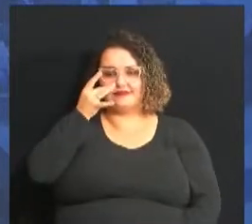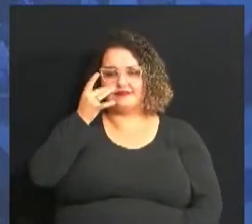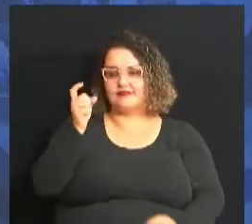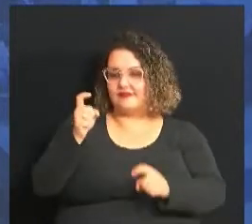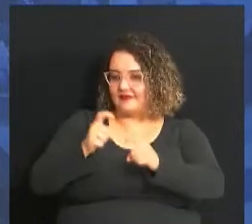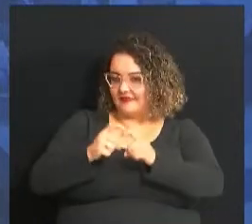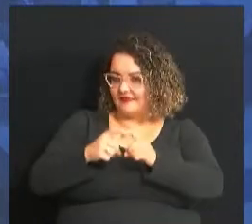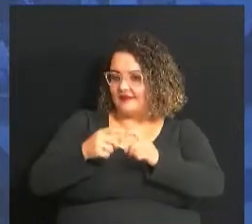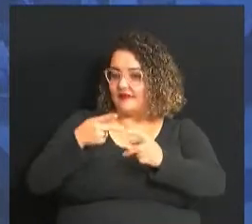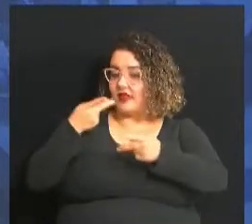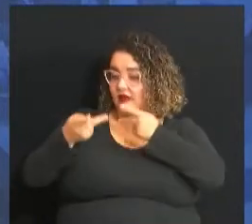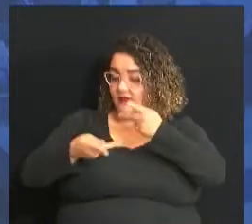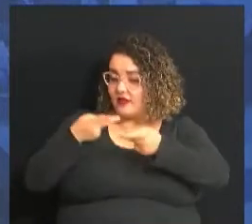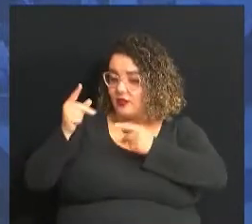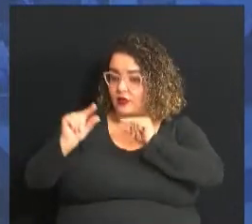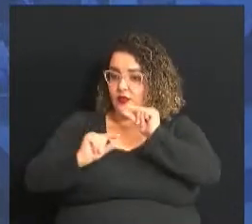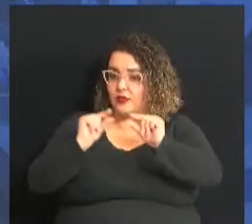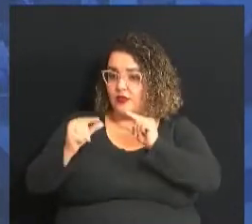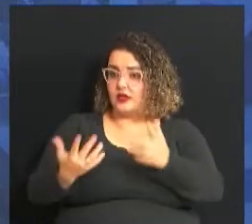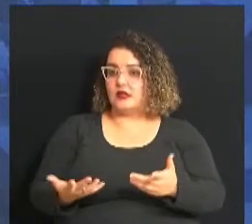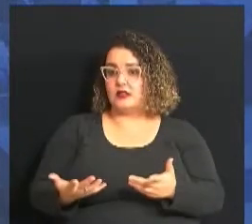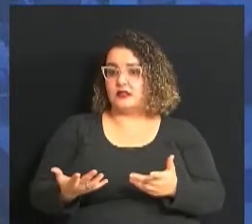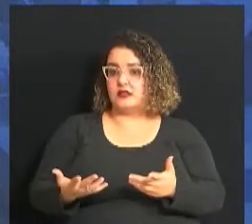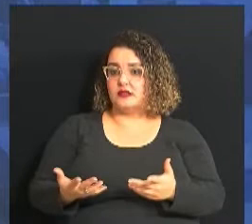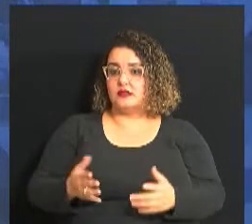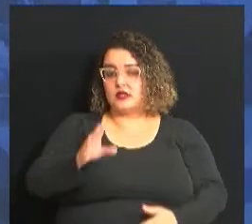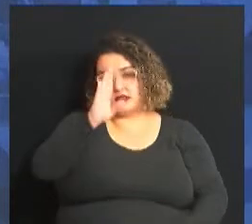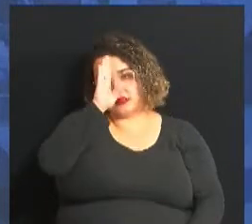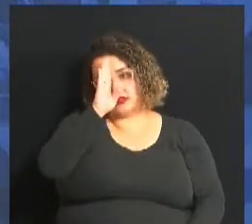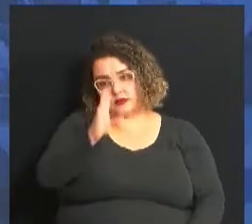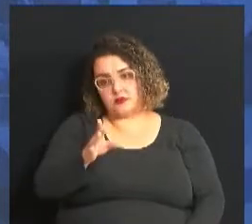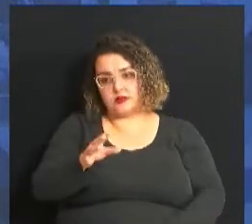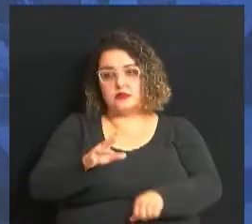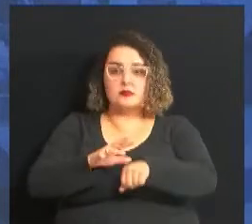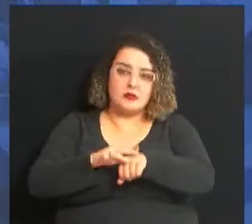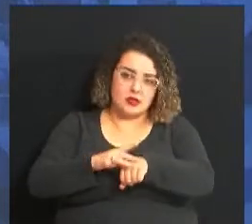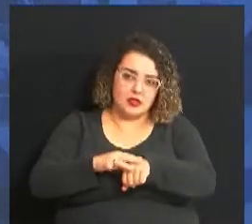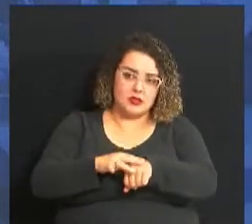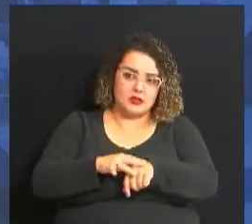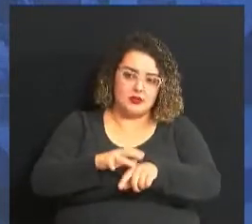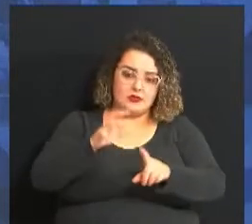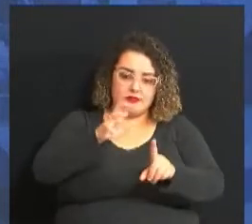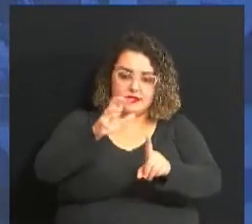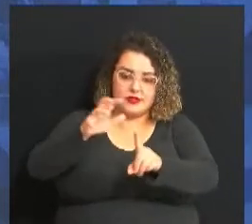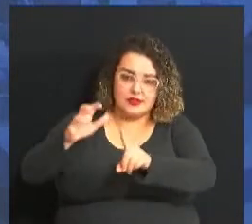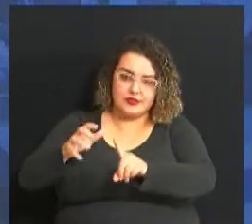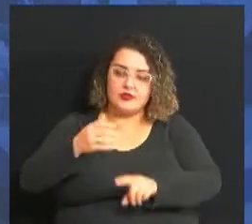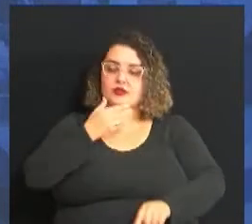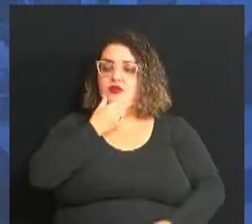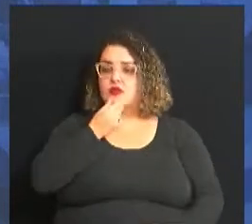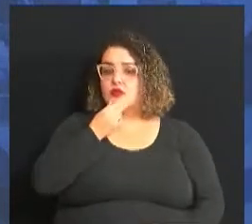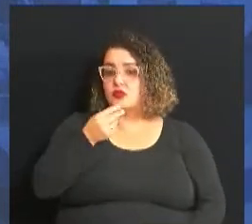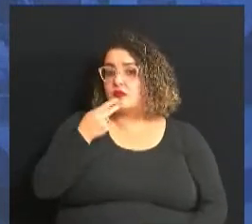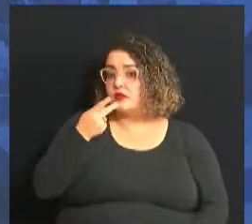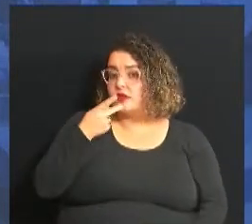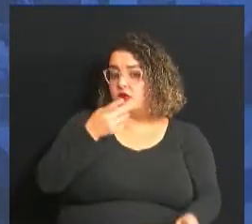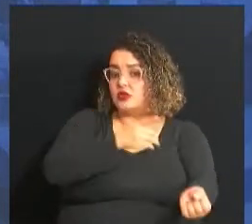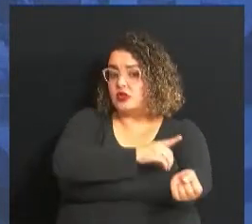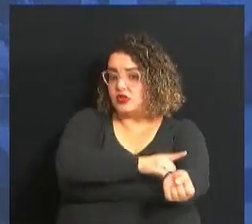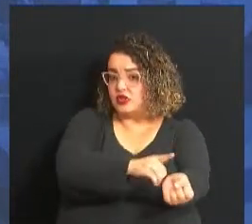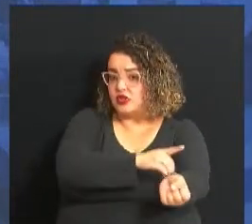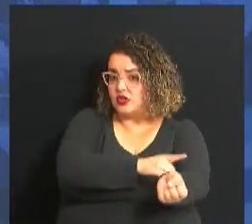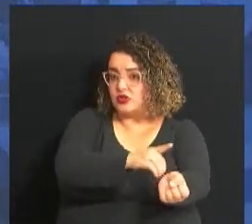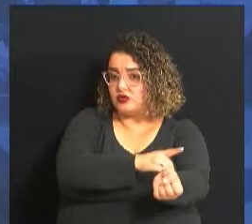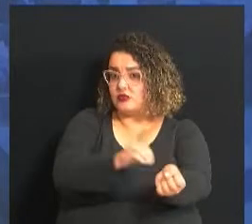falar um pouquinho sobre essas principais doenças que afetam os homens. O senhor citou aí diabetes. Ela está aqui também